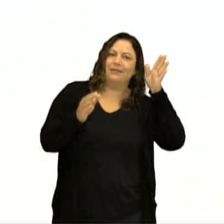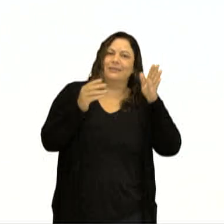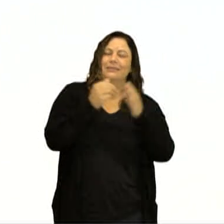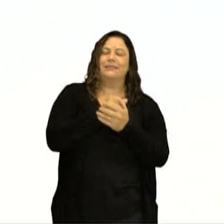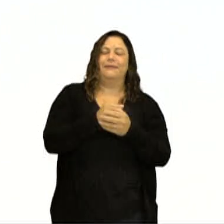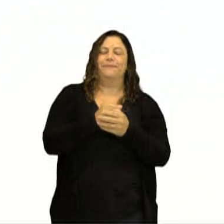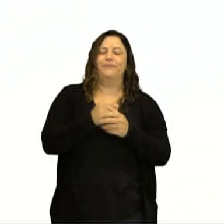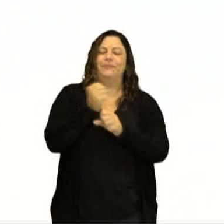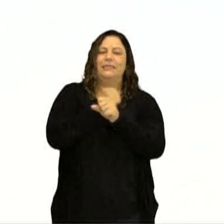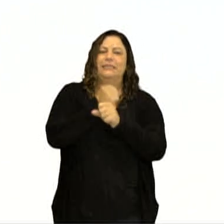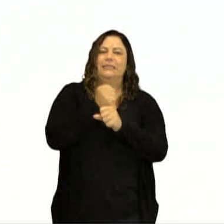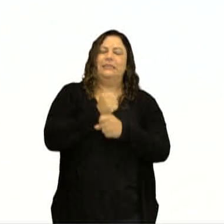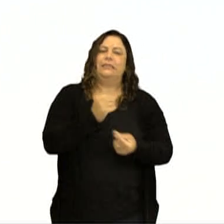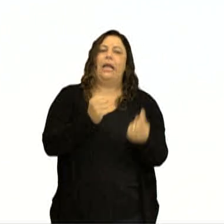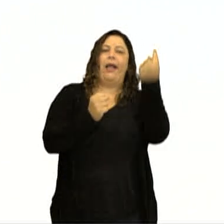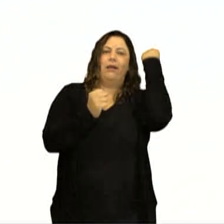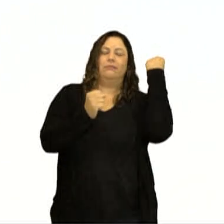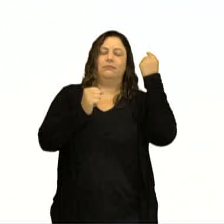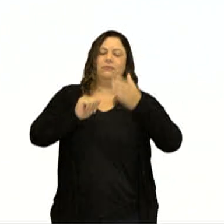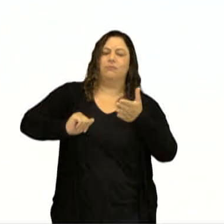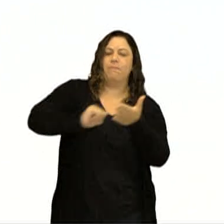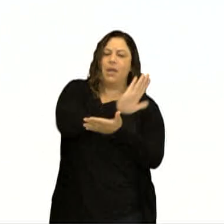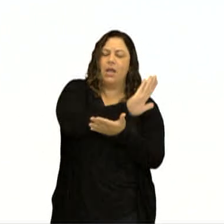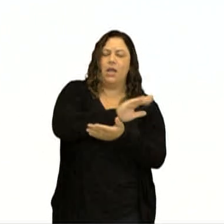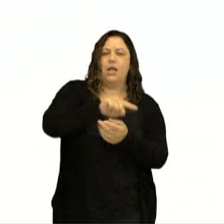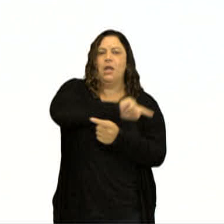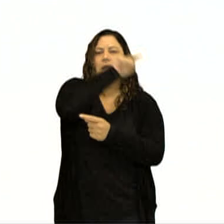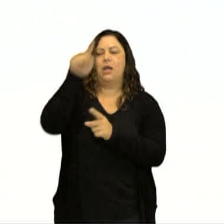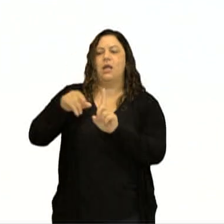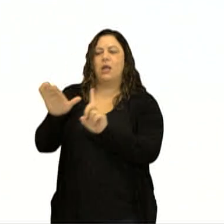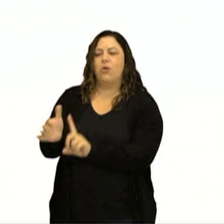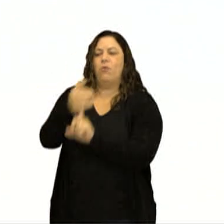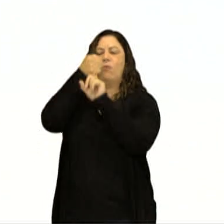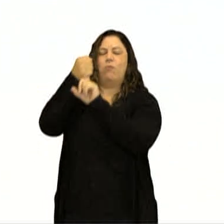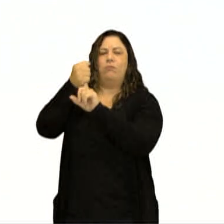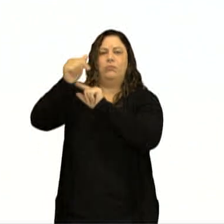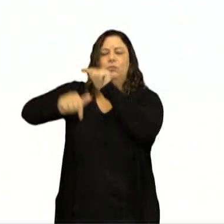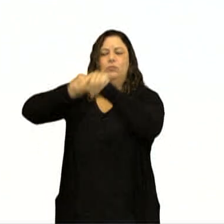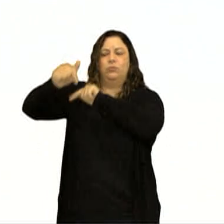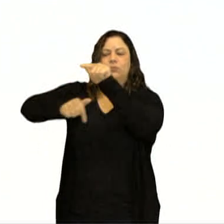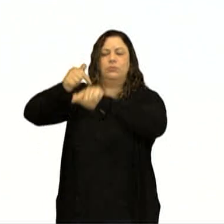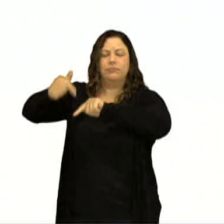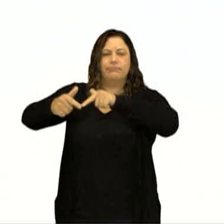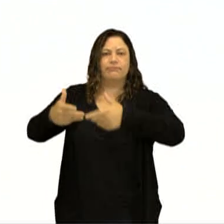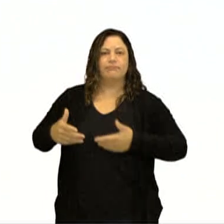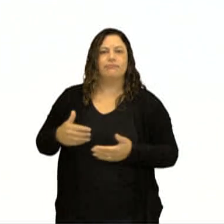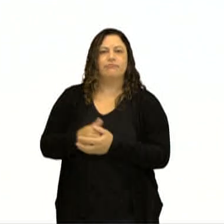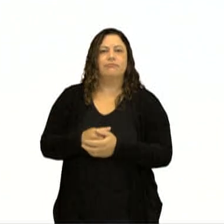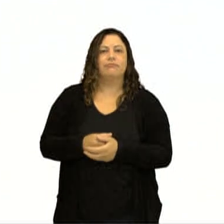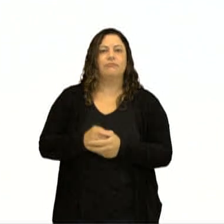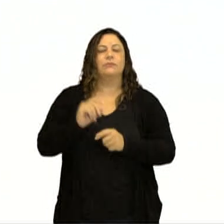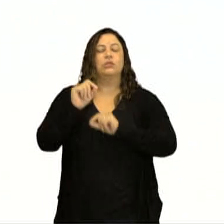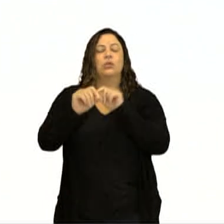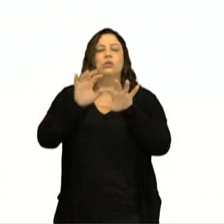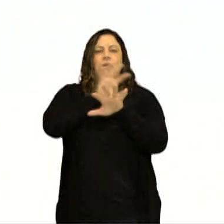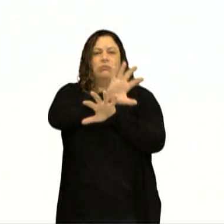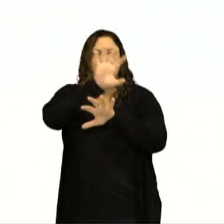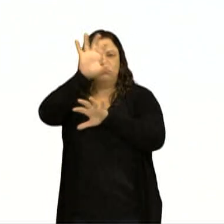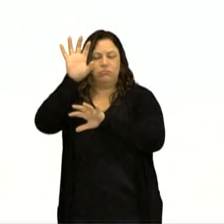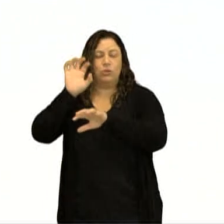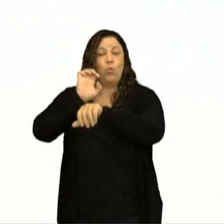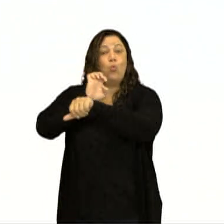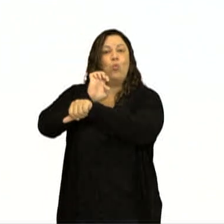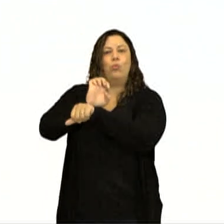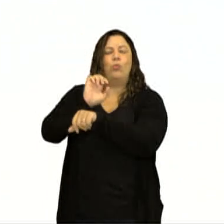dali e quem agora seria o dominante seriam os trabalhadores. O Estado, ele seria dono de toda